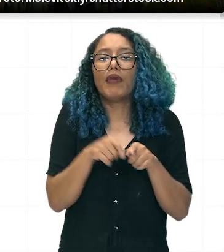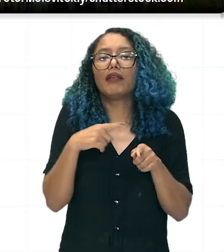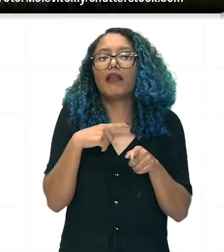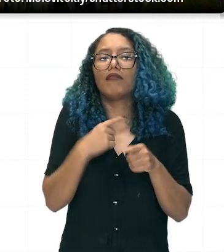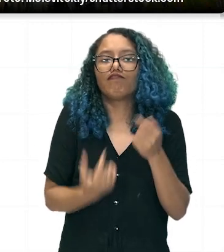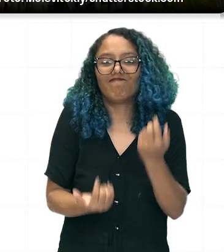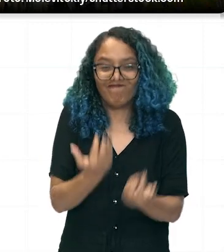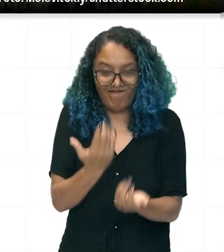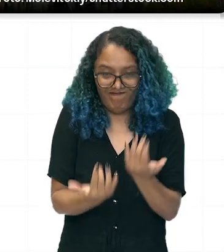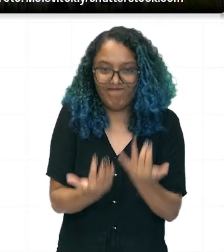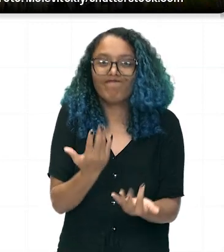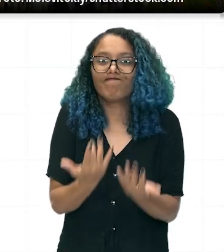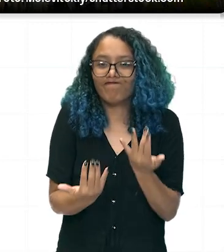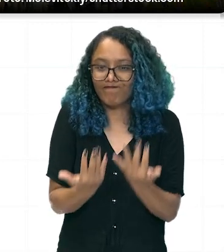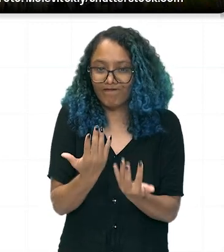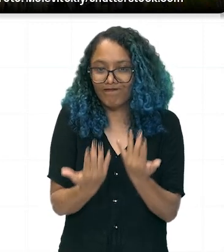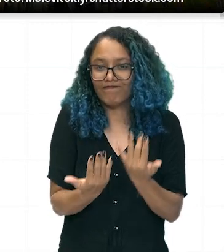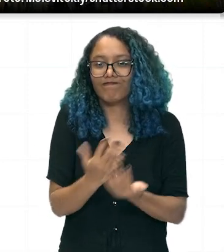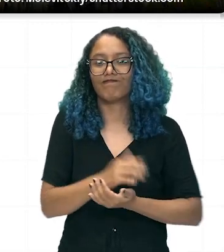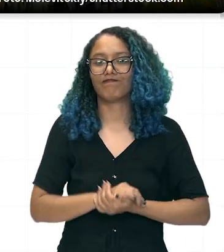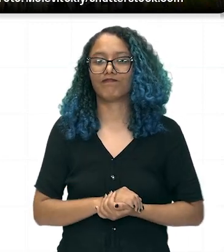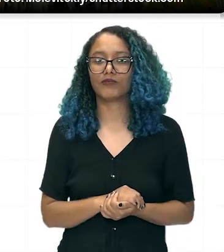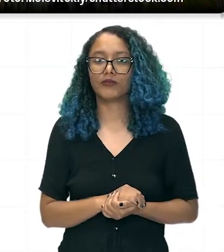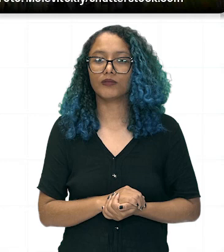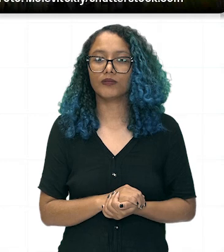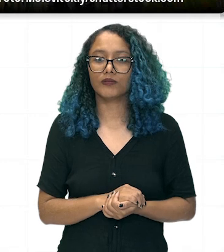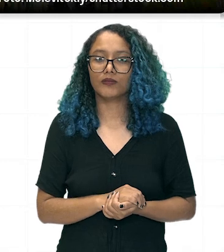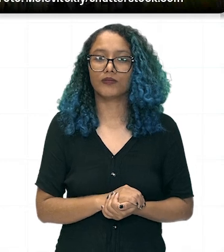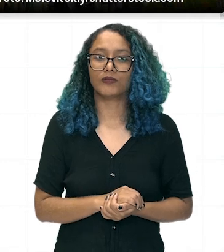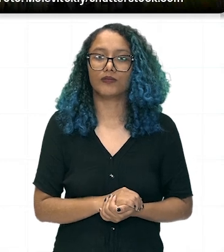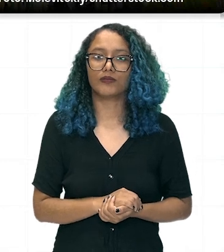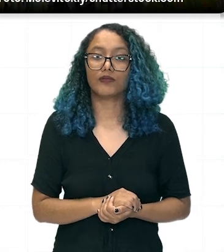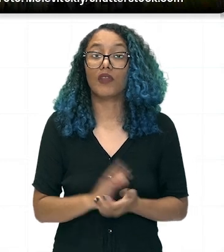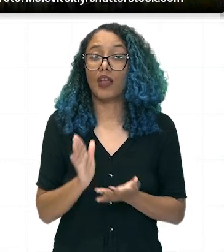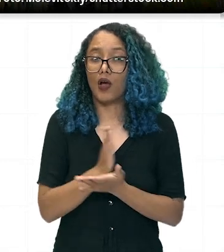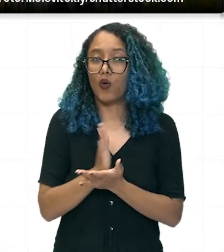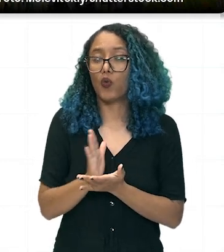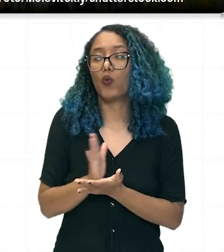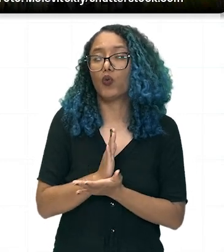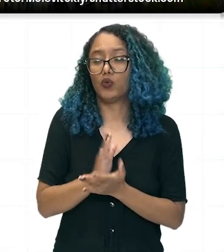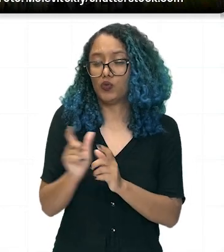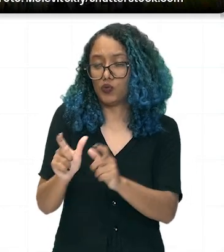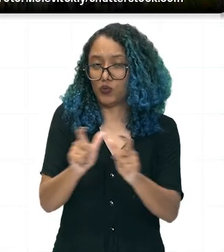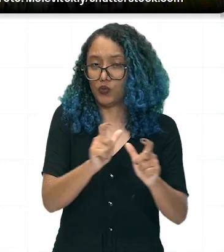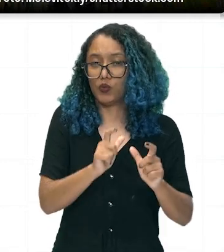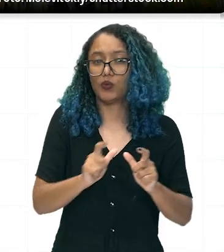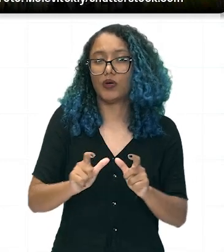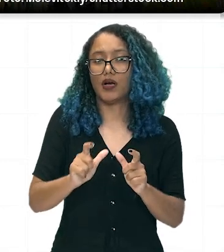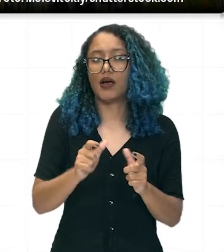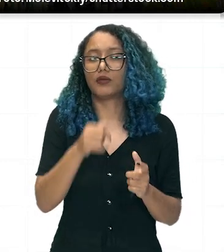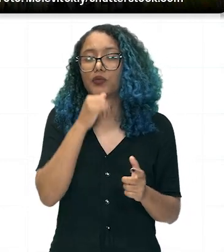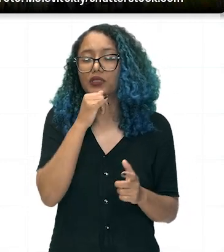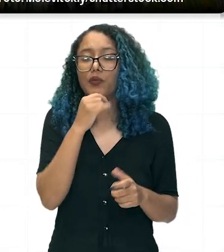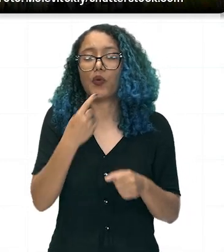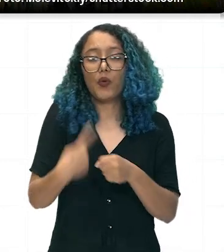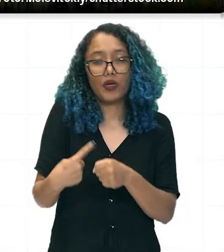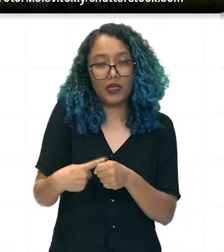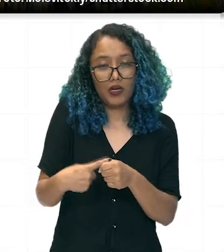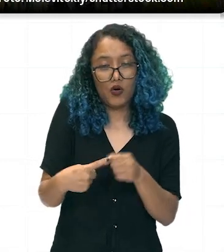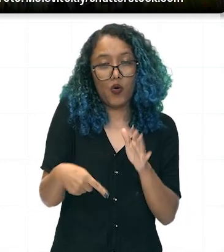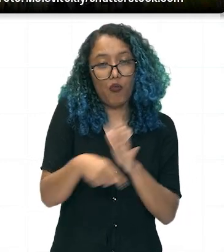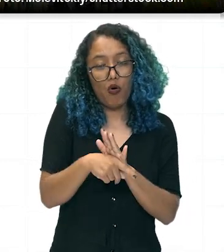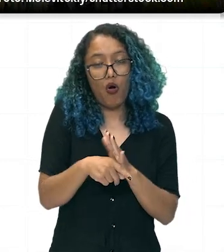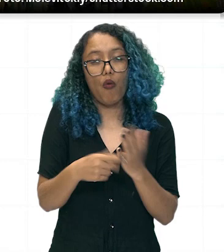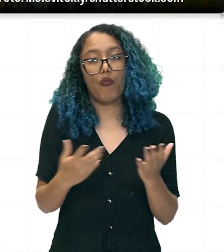de queimadas. Vejam que em algumas regiões, ou seja, no interior